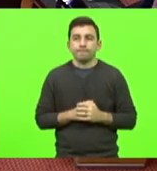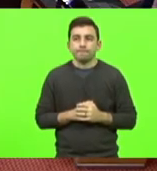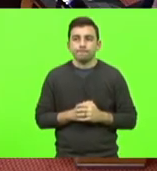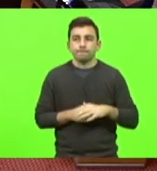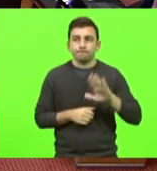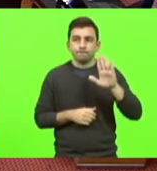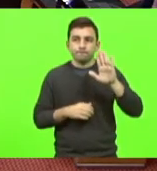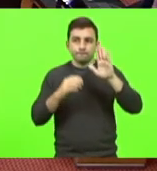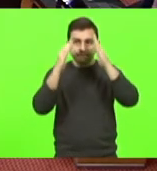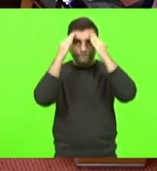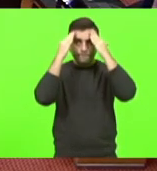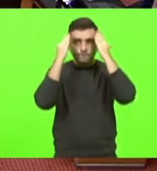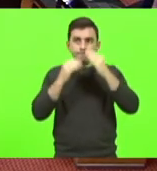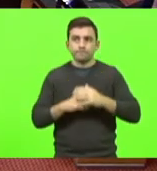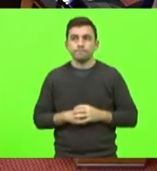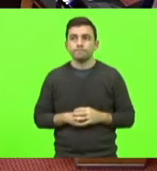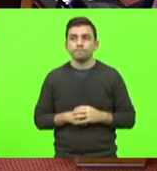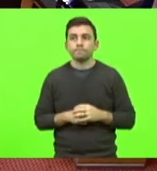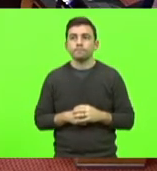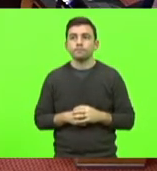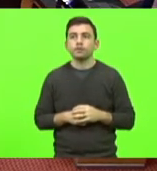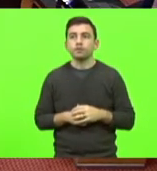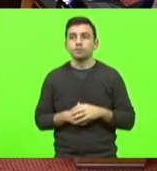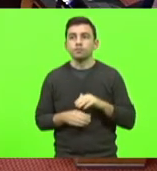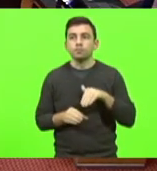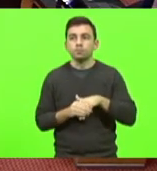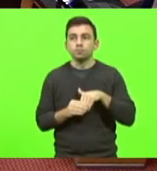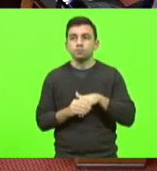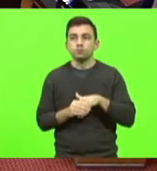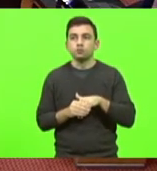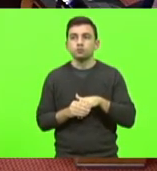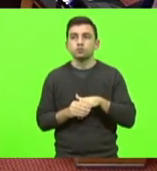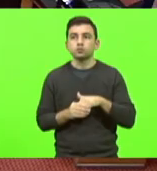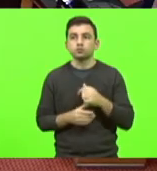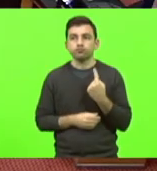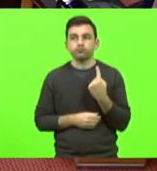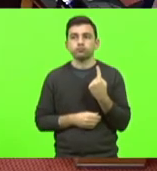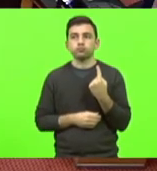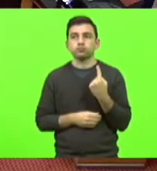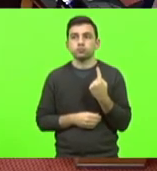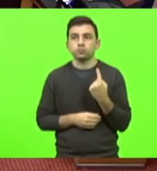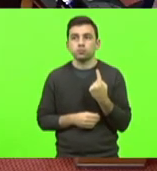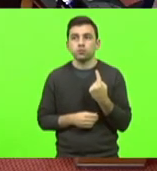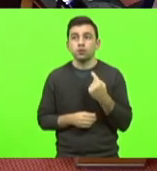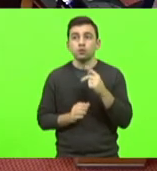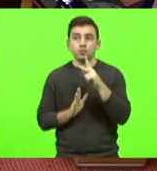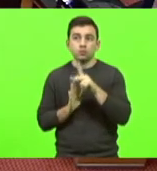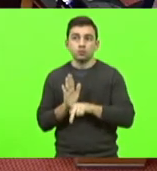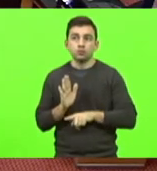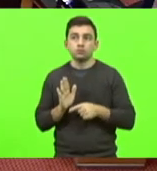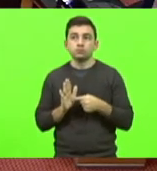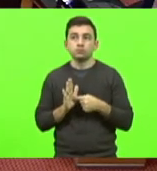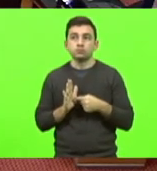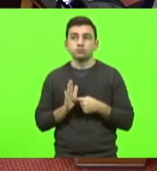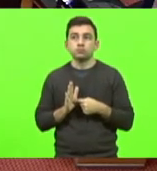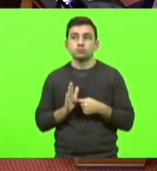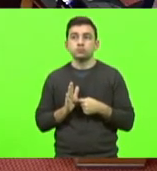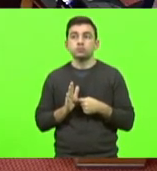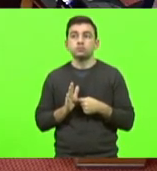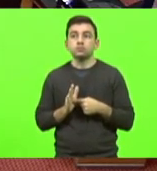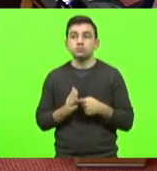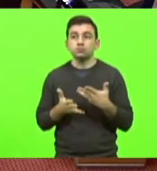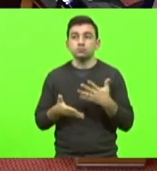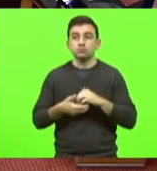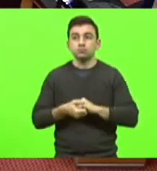captados é meu chefe encaminhar volta 10 que o projeto aquela aqui